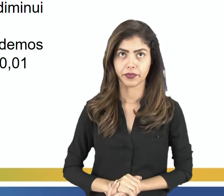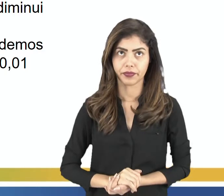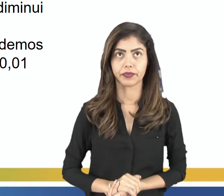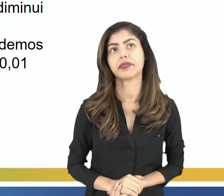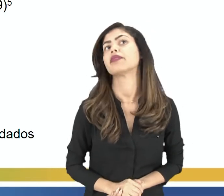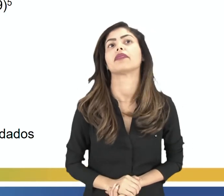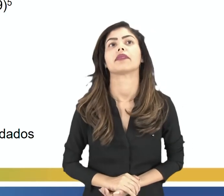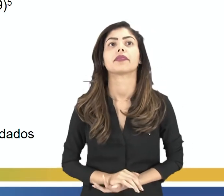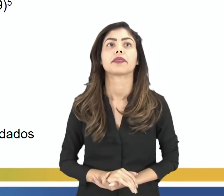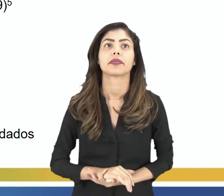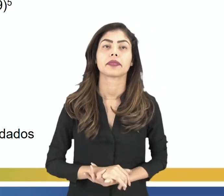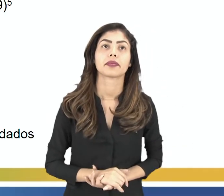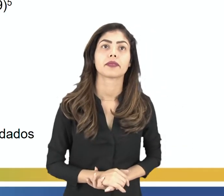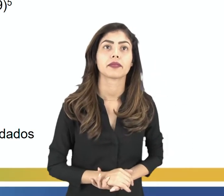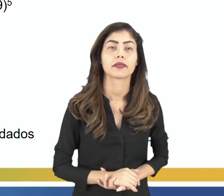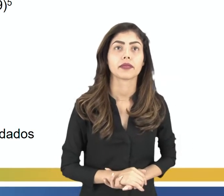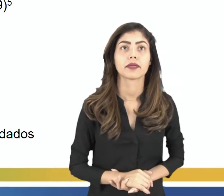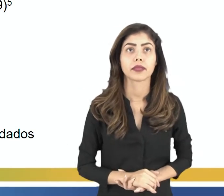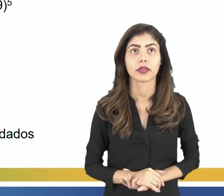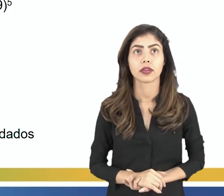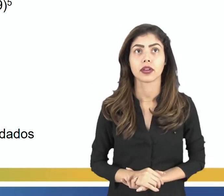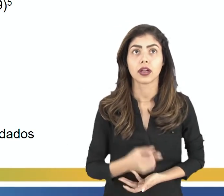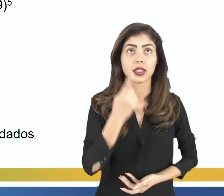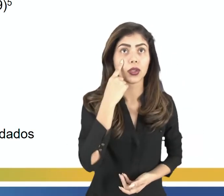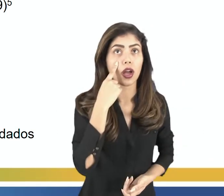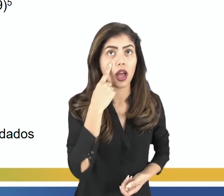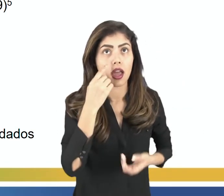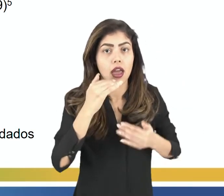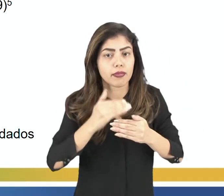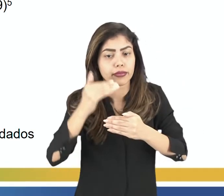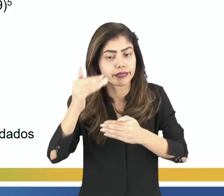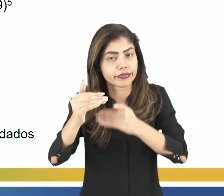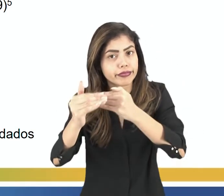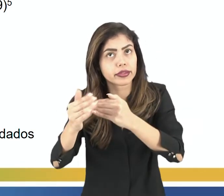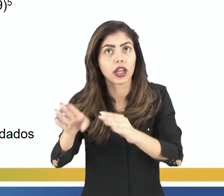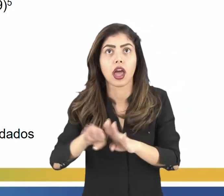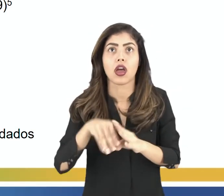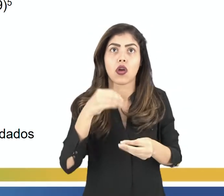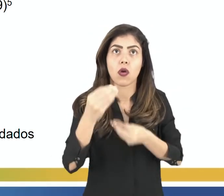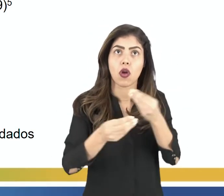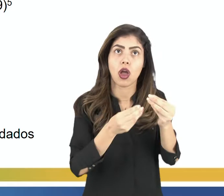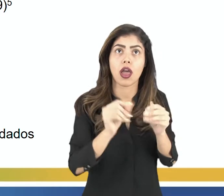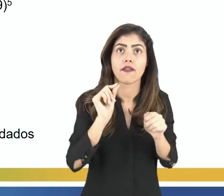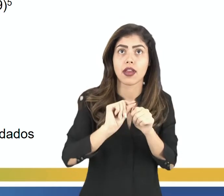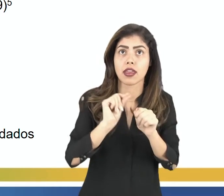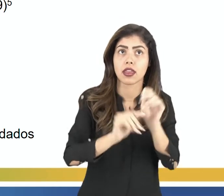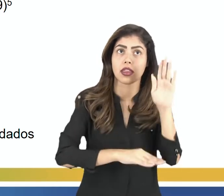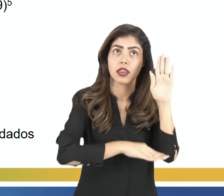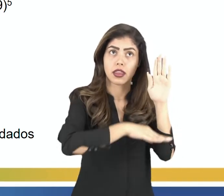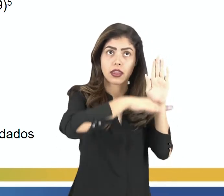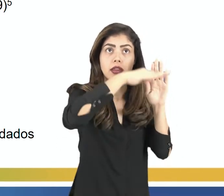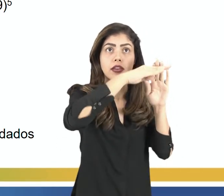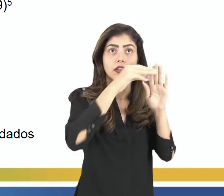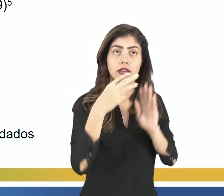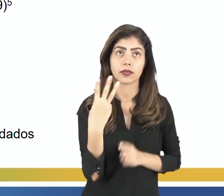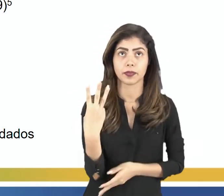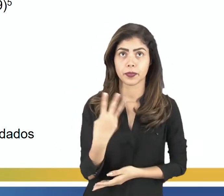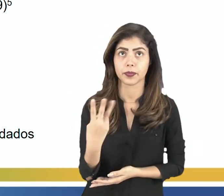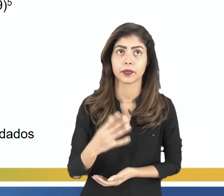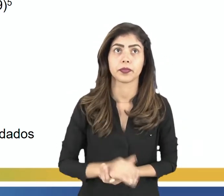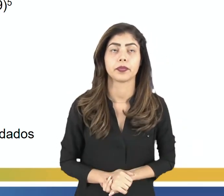0,99. Vamos aqui ver passo a passo detalhado como nós temos que fazer esta resolução desta